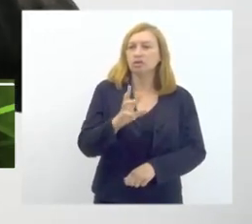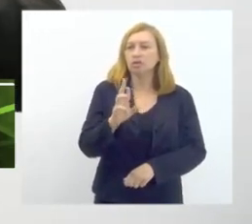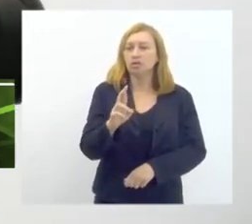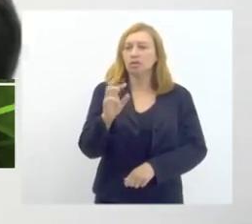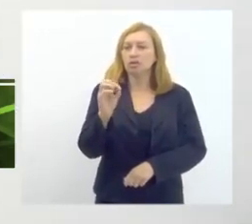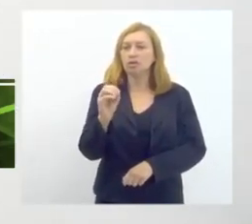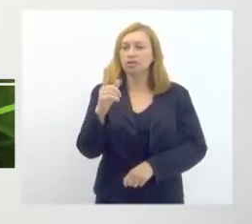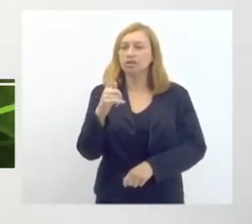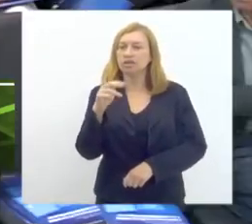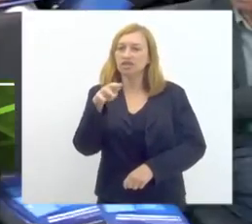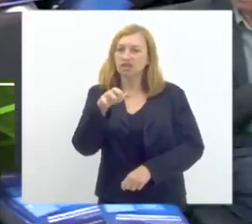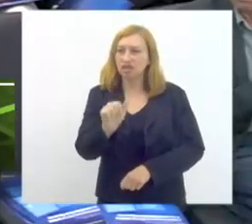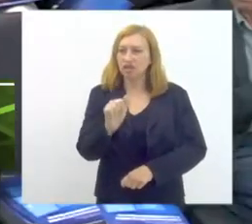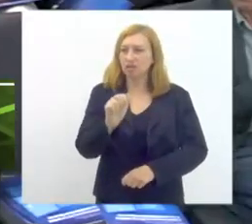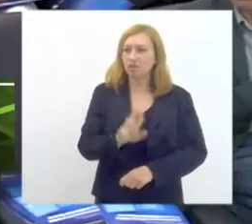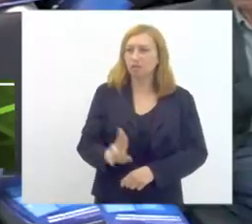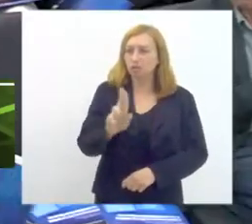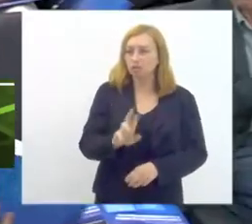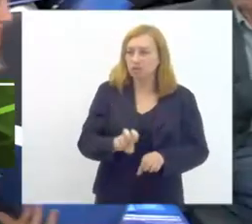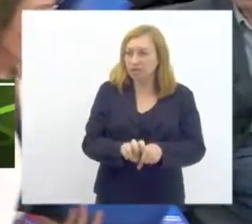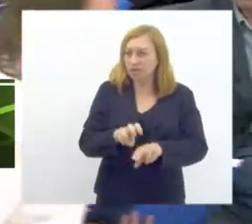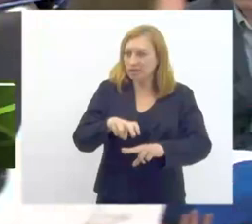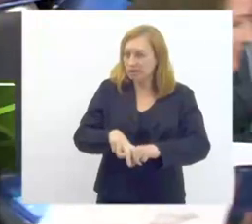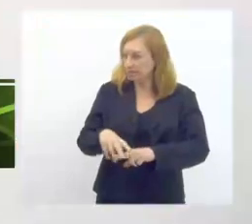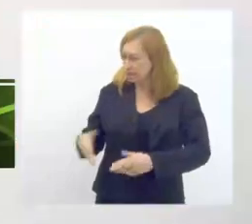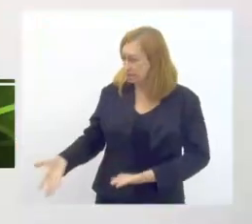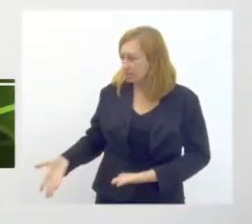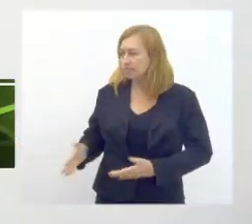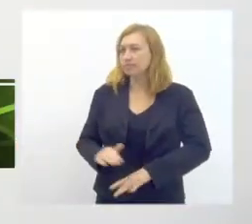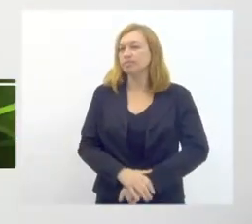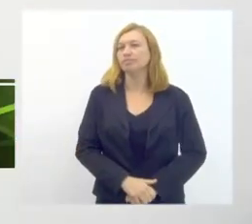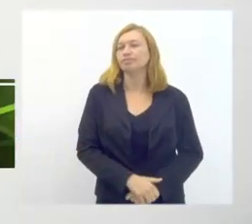favor, fazer uso da mesa.